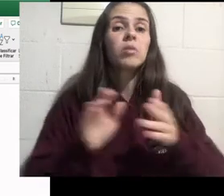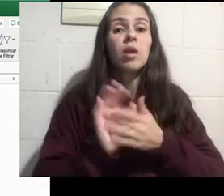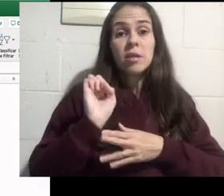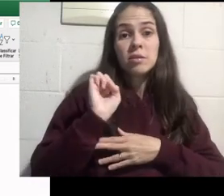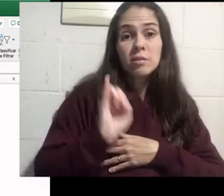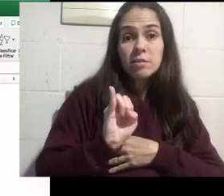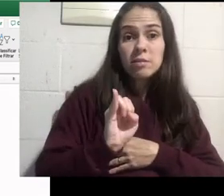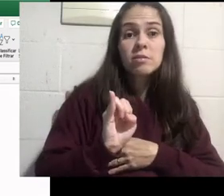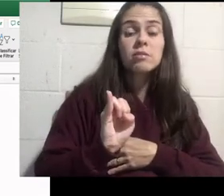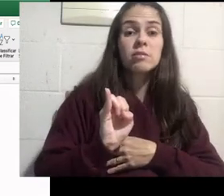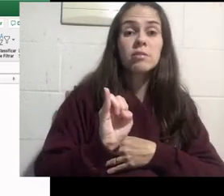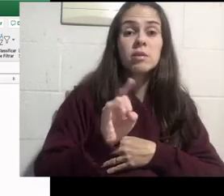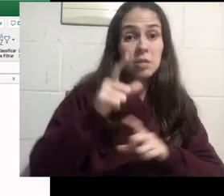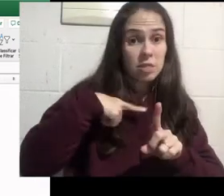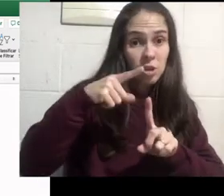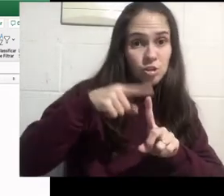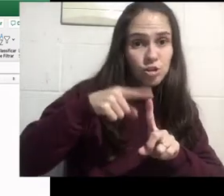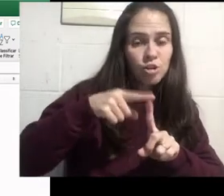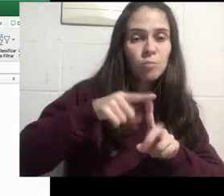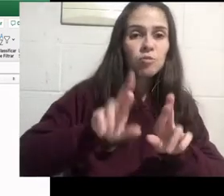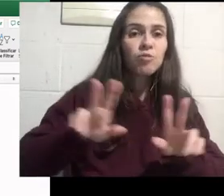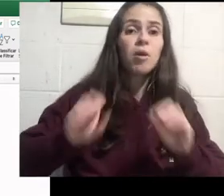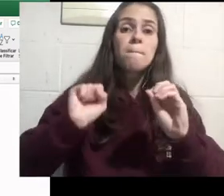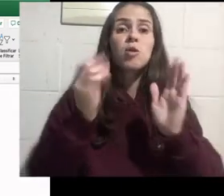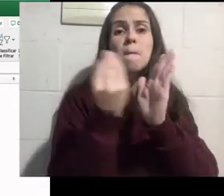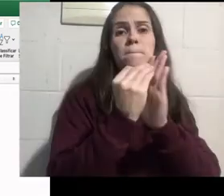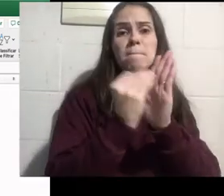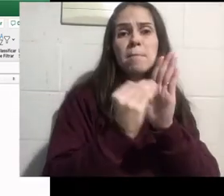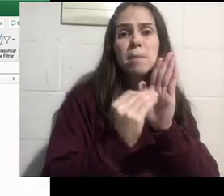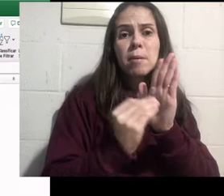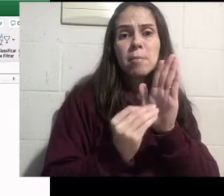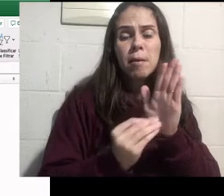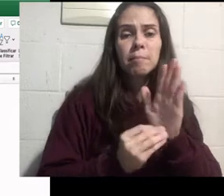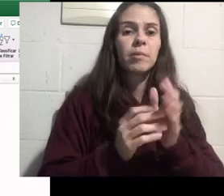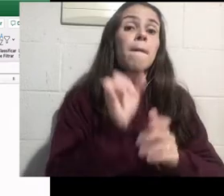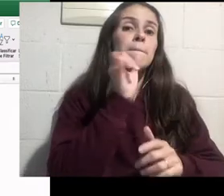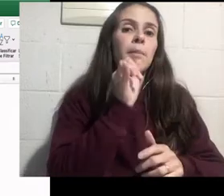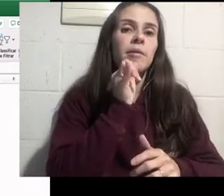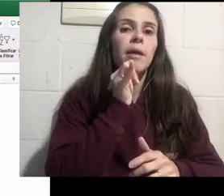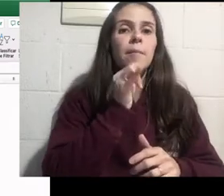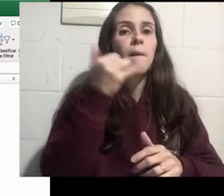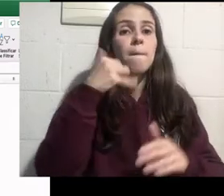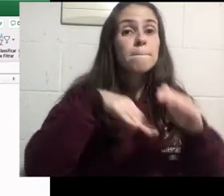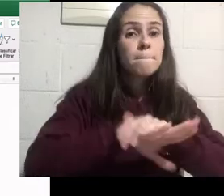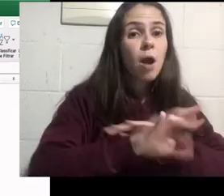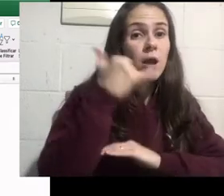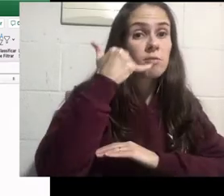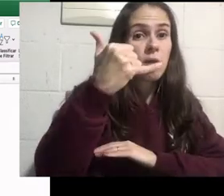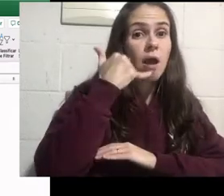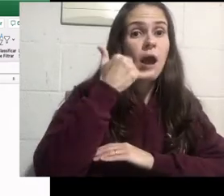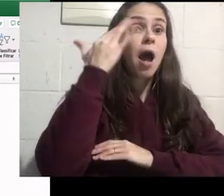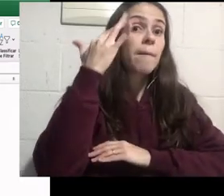se for o caso, vocês estariam listando aqui quais são os tipos de produtos. Vamos pensar o porta-celular e vamos